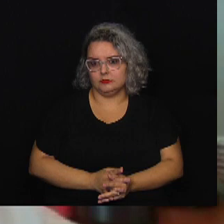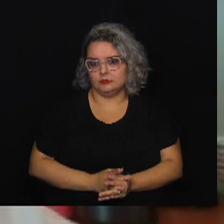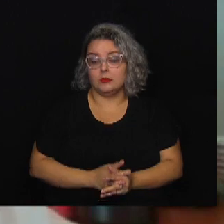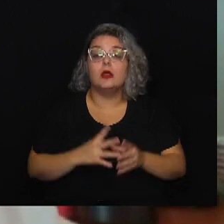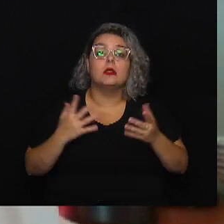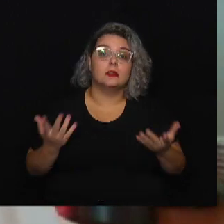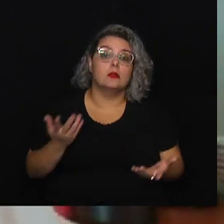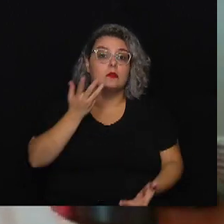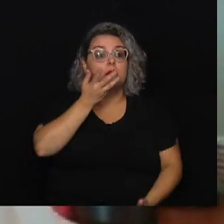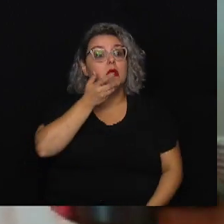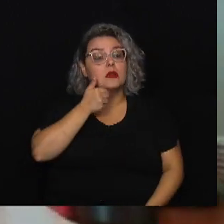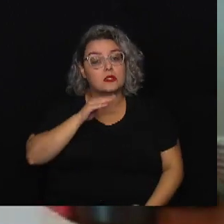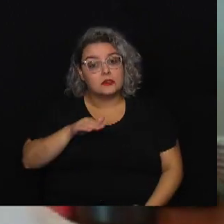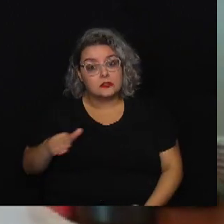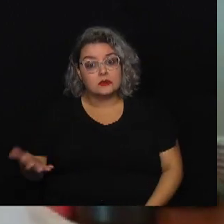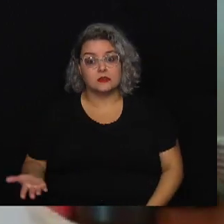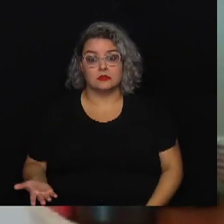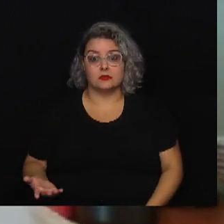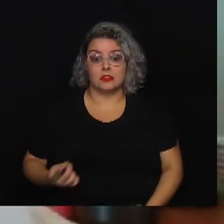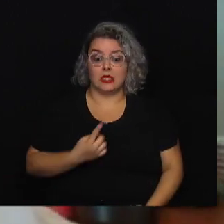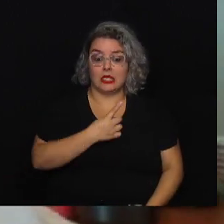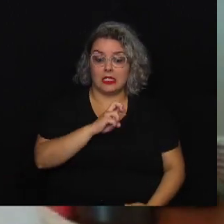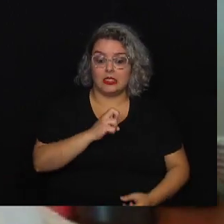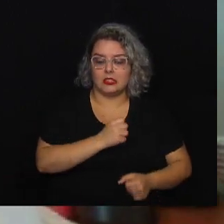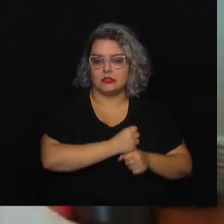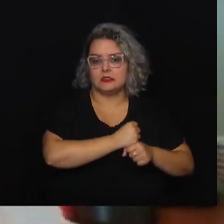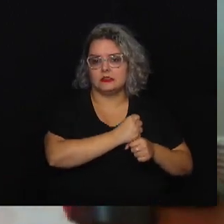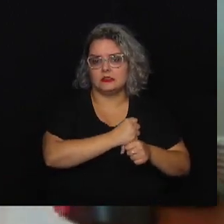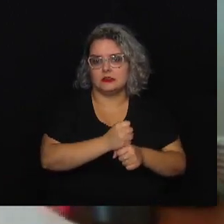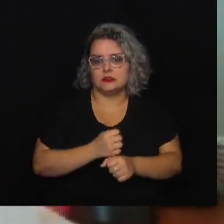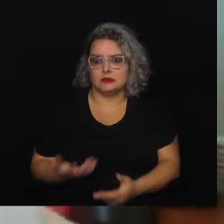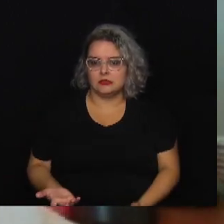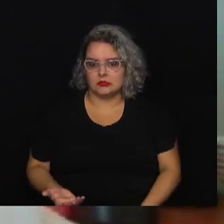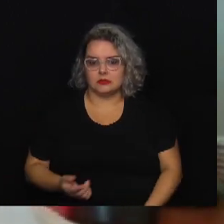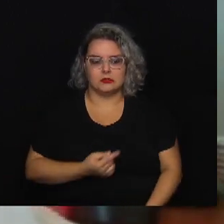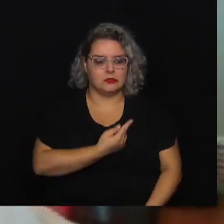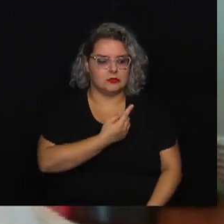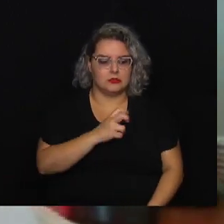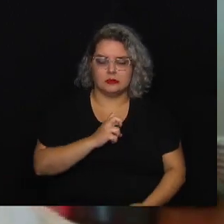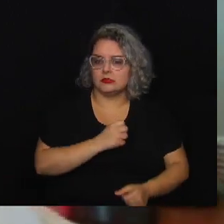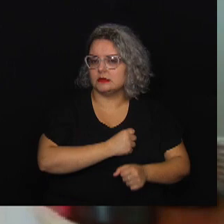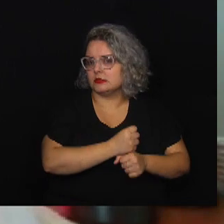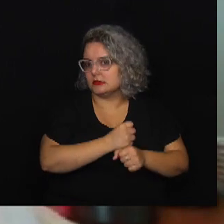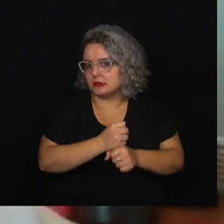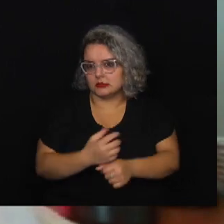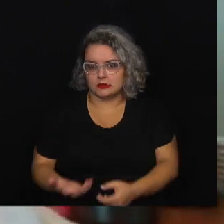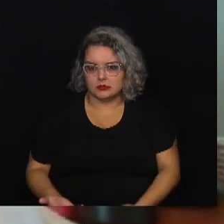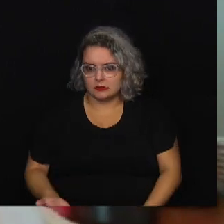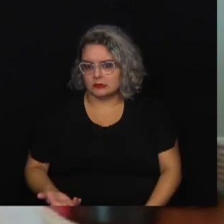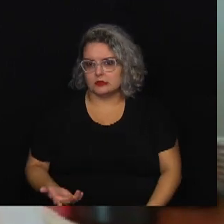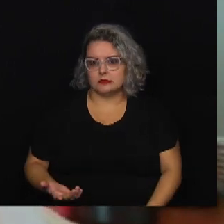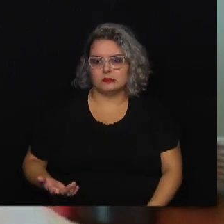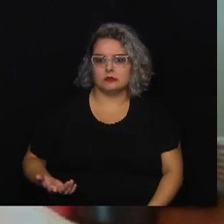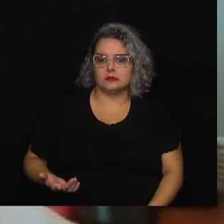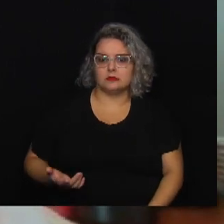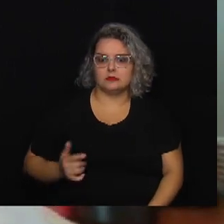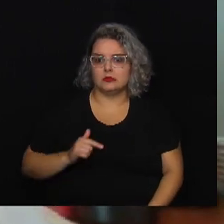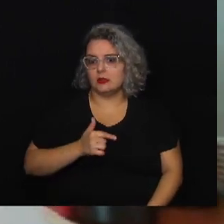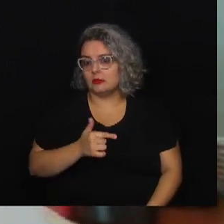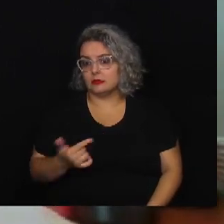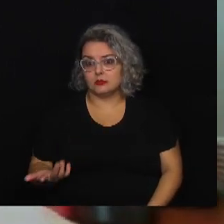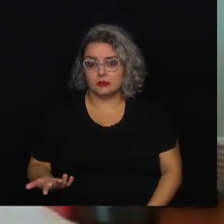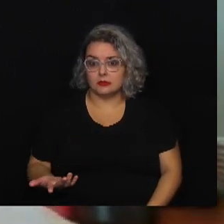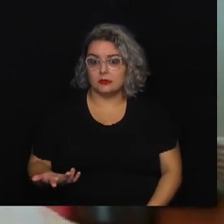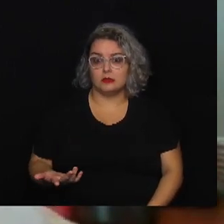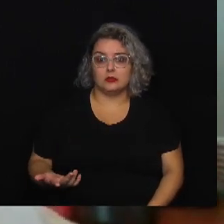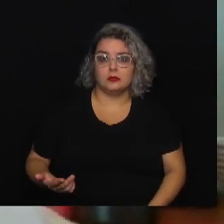crianças, elas passam 15 anos, né? Você passa 15 anos sem ter a sua